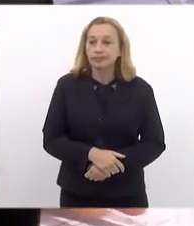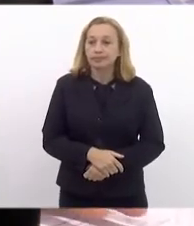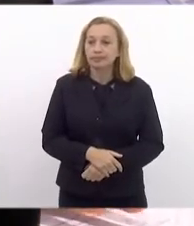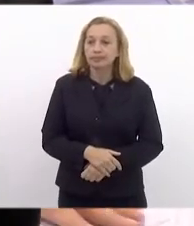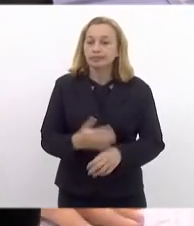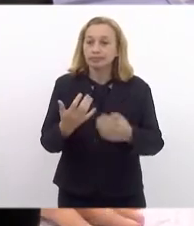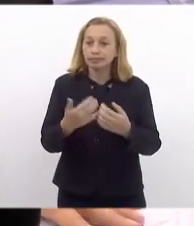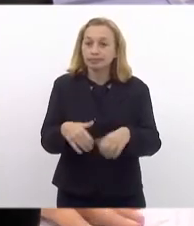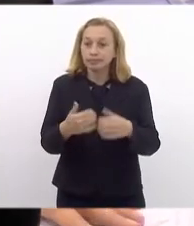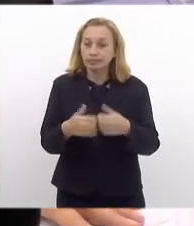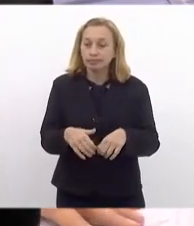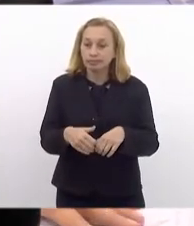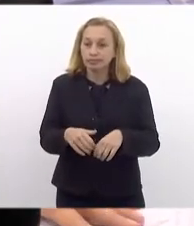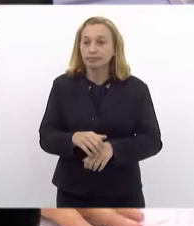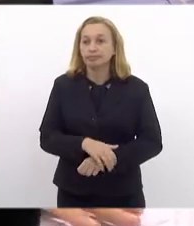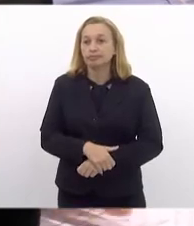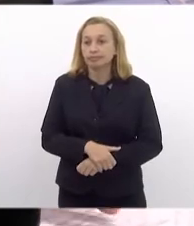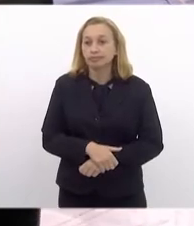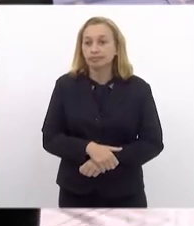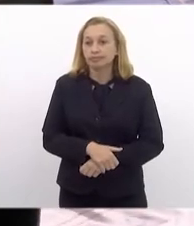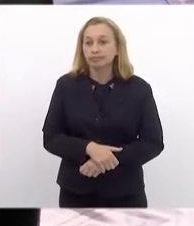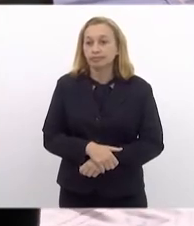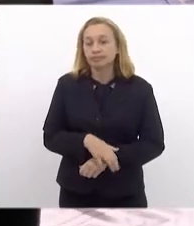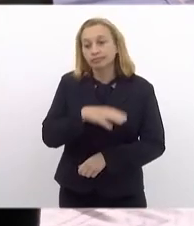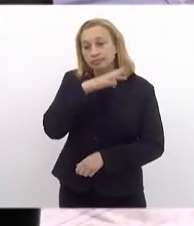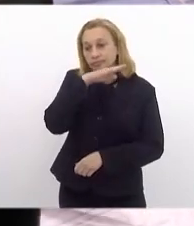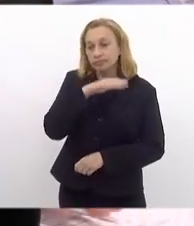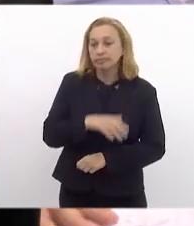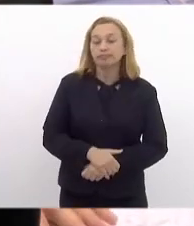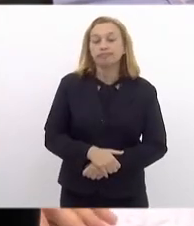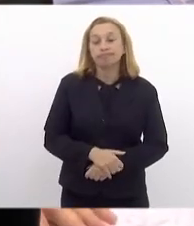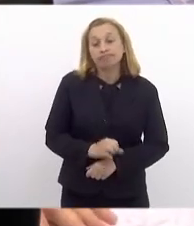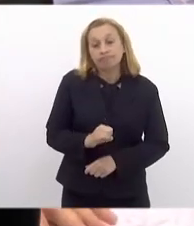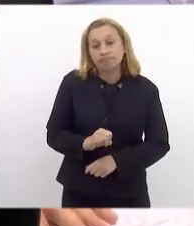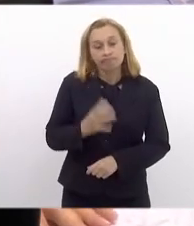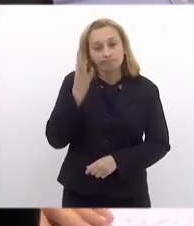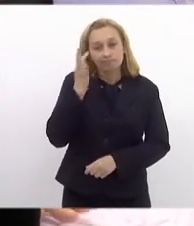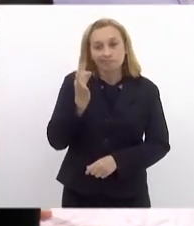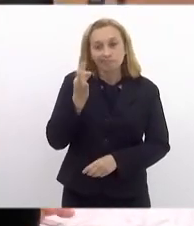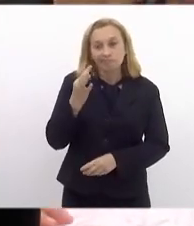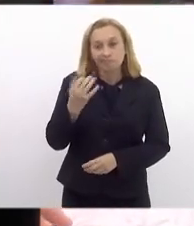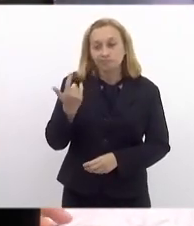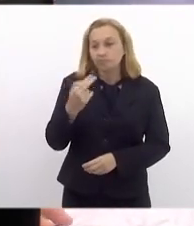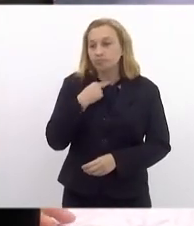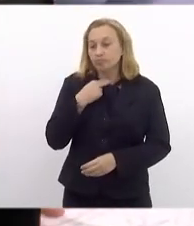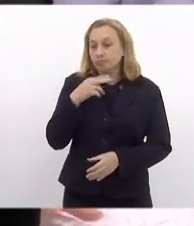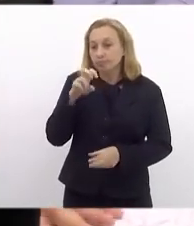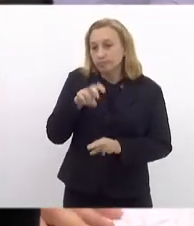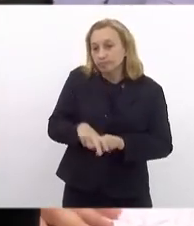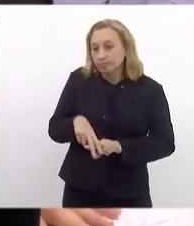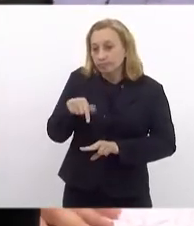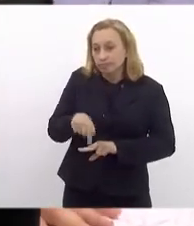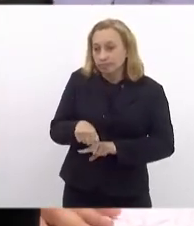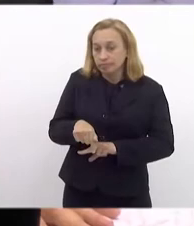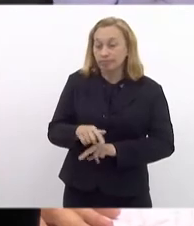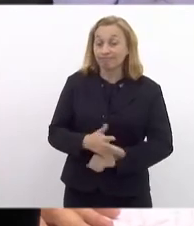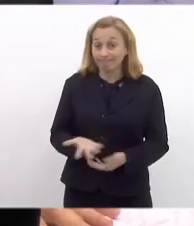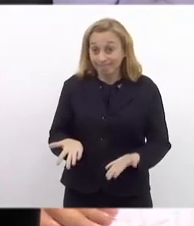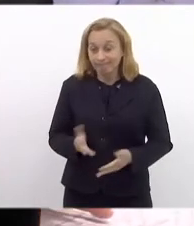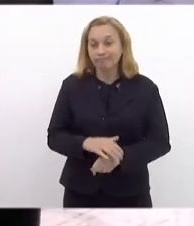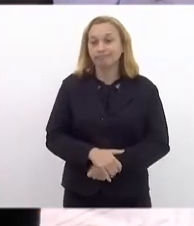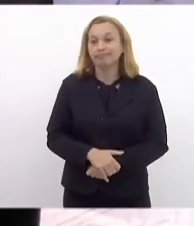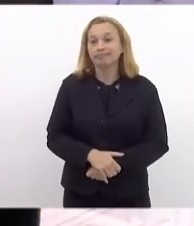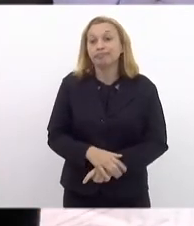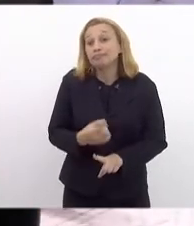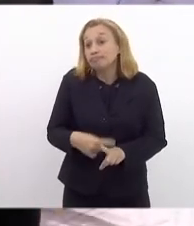ter próprio está enquadrado se não soubesse eu não poderia estar sentado aqui na sua cadeira